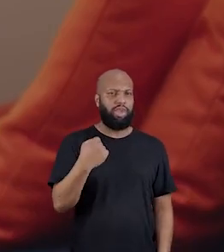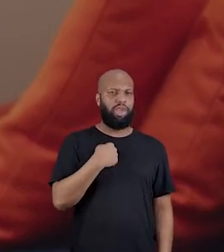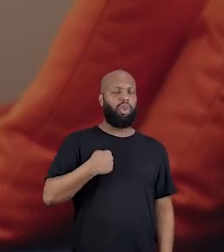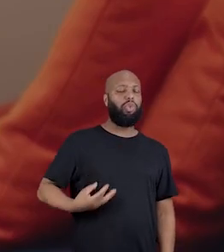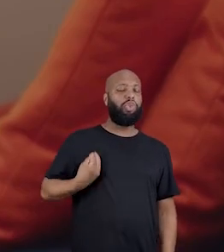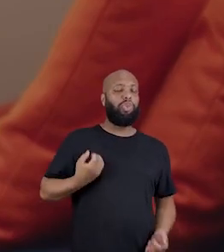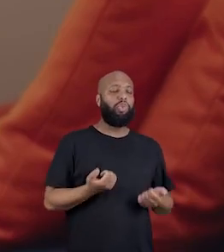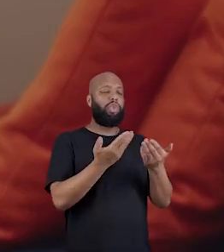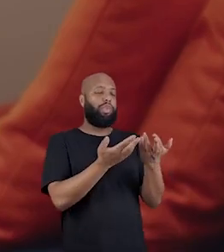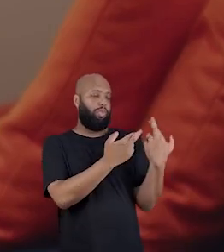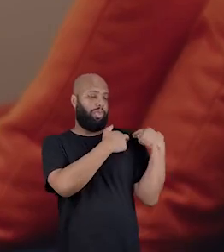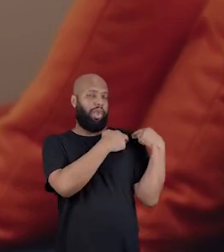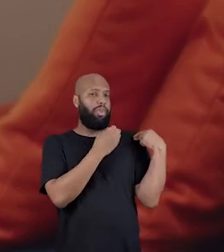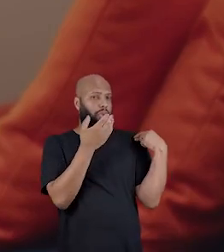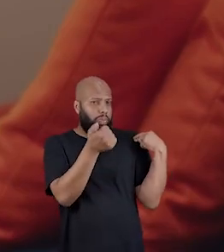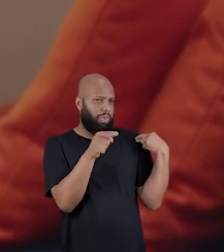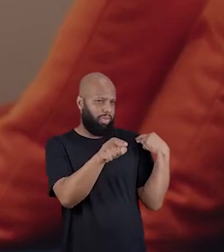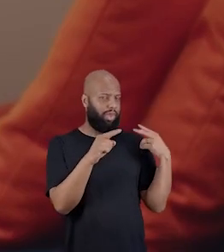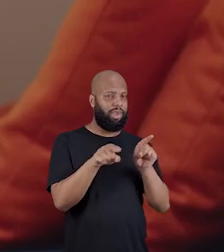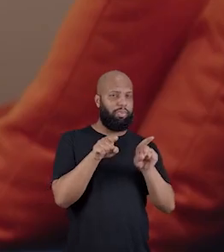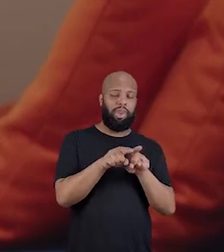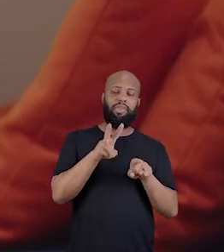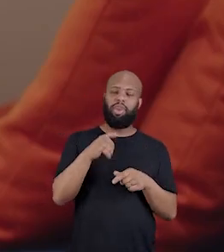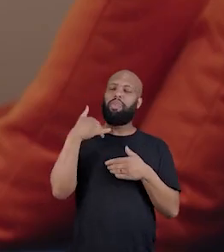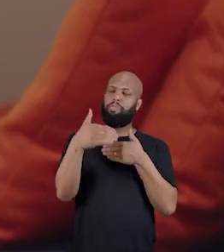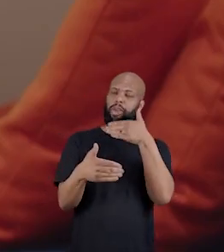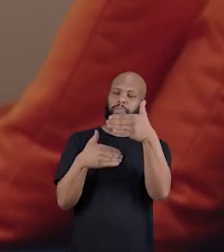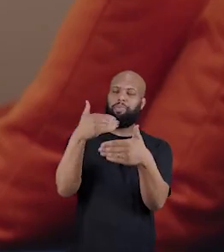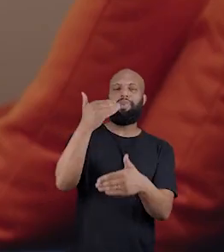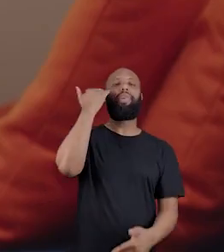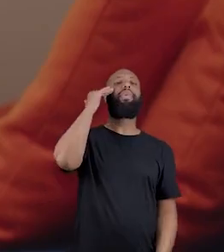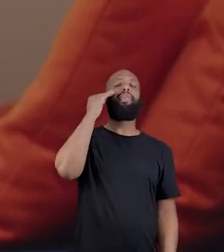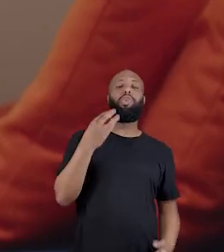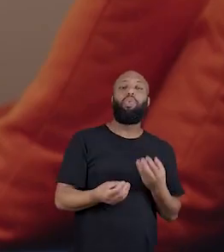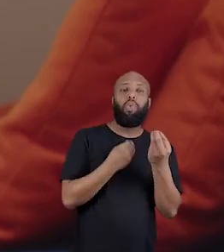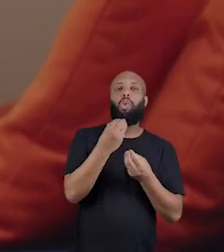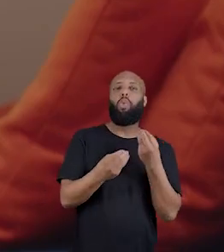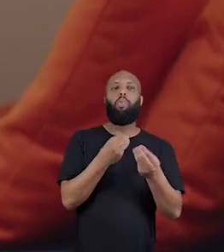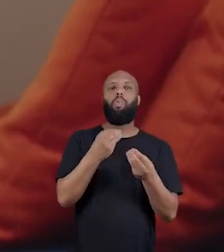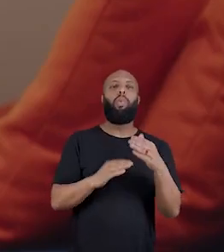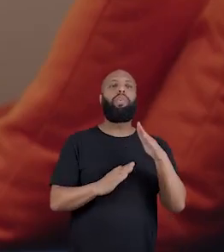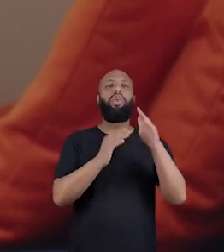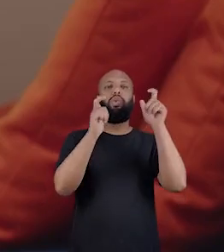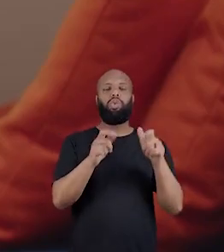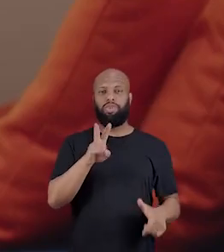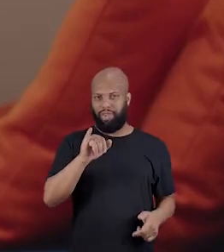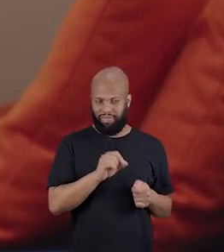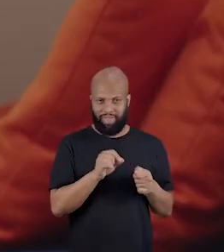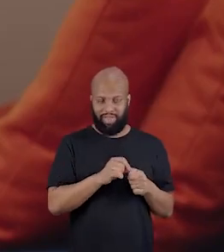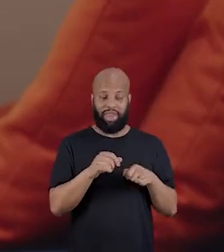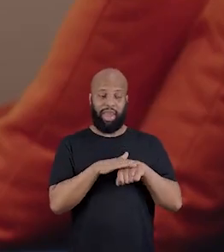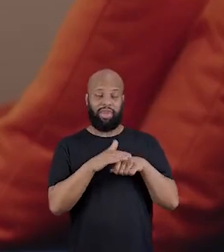aqui sozinho e estou delegando essa responsabilidade. Tudo bem para você? E você vai aos poucos entendendo até que ponto você vai. Eu acho que